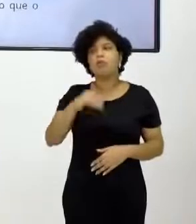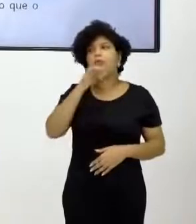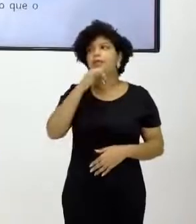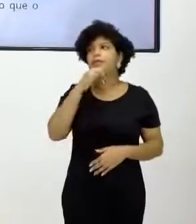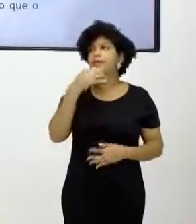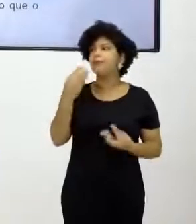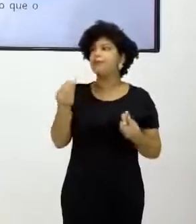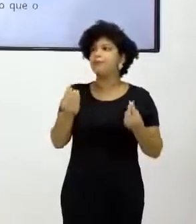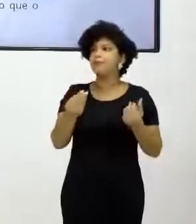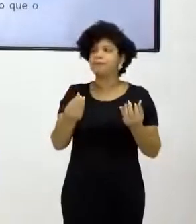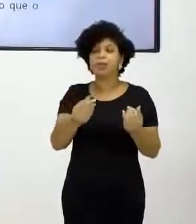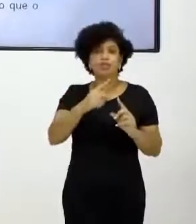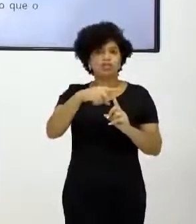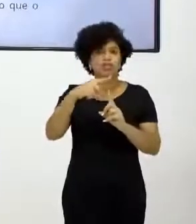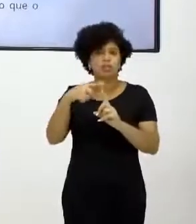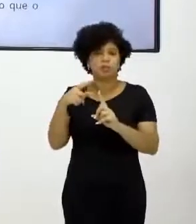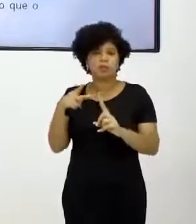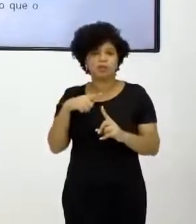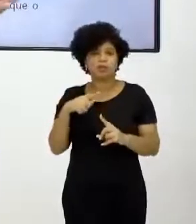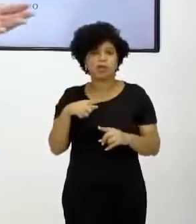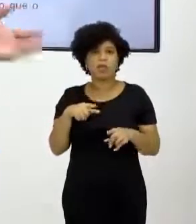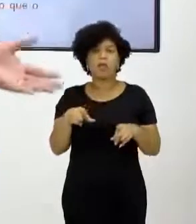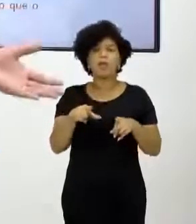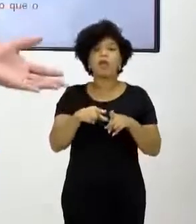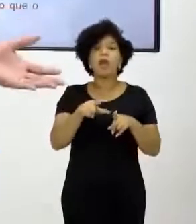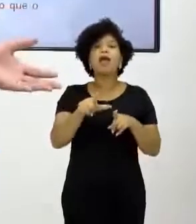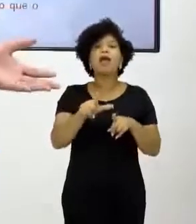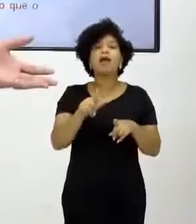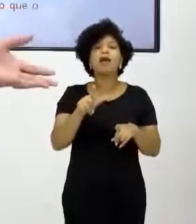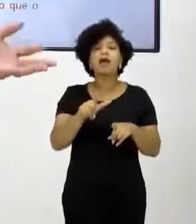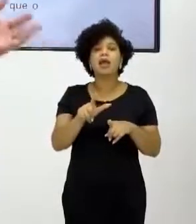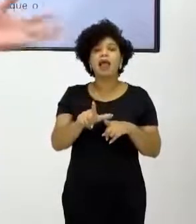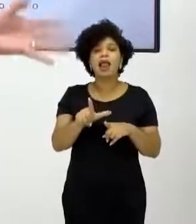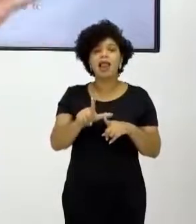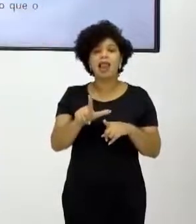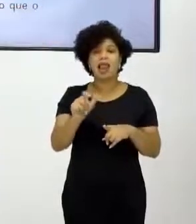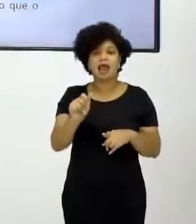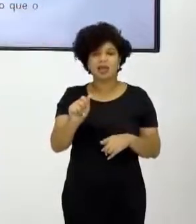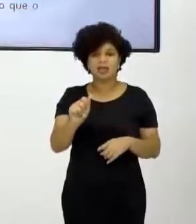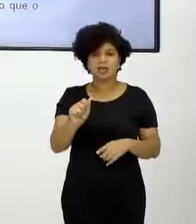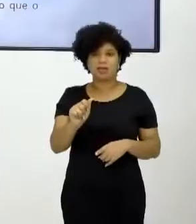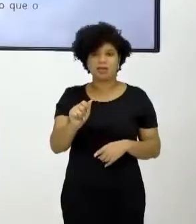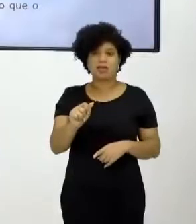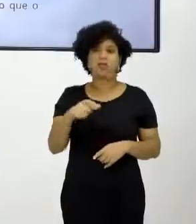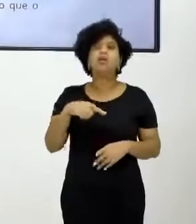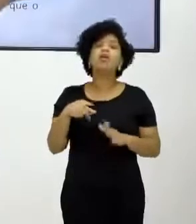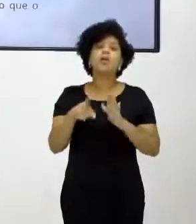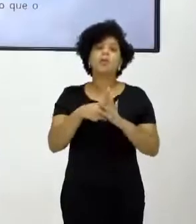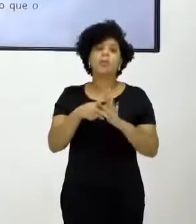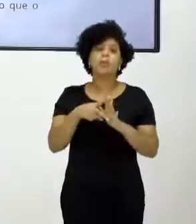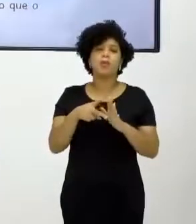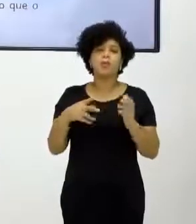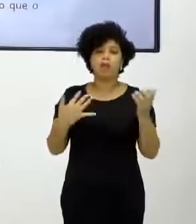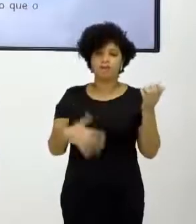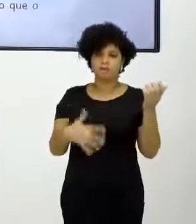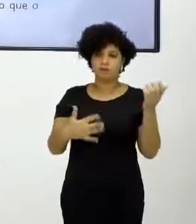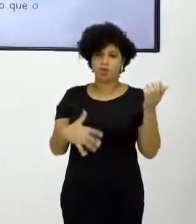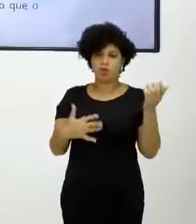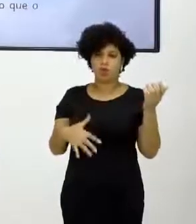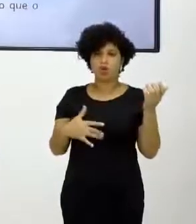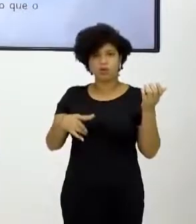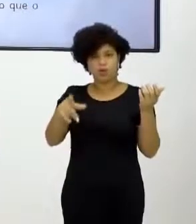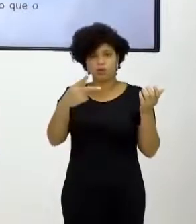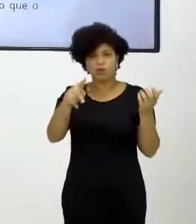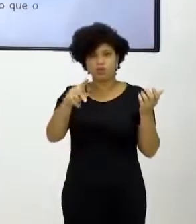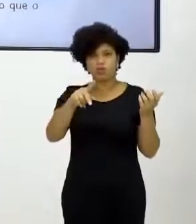lá uma nota lá, um instrumento como fosse, por exemplo, um violão. O cara aqui está um violão com o